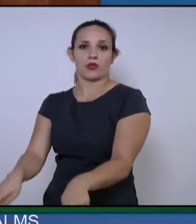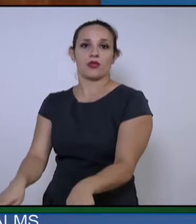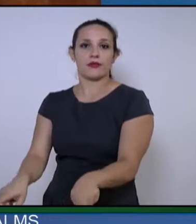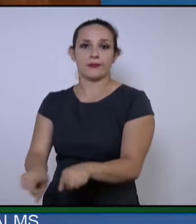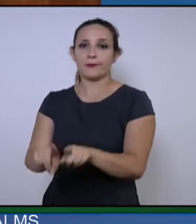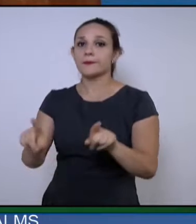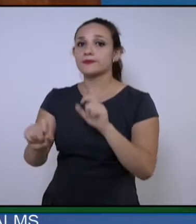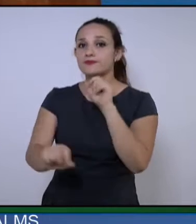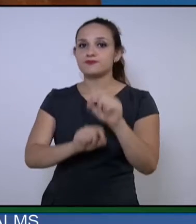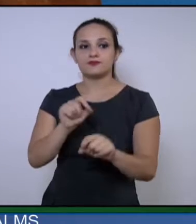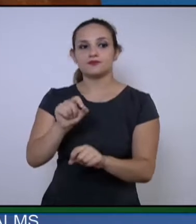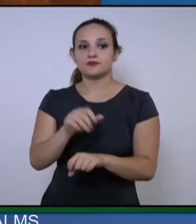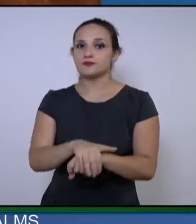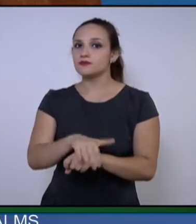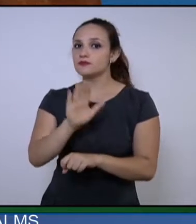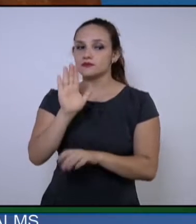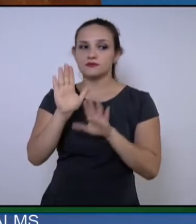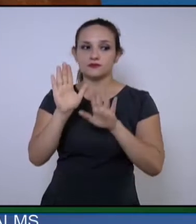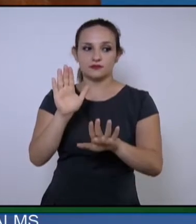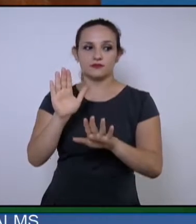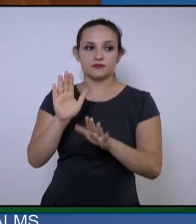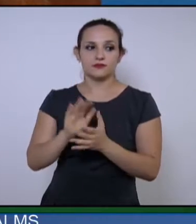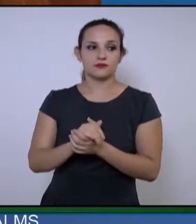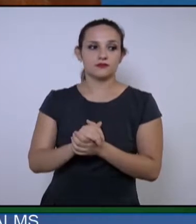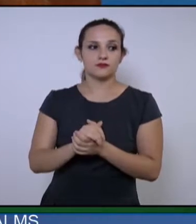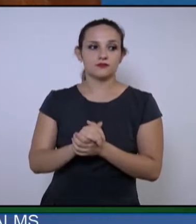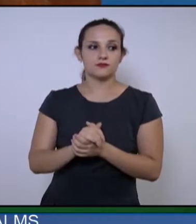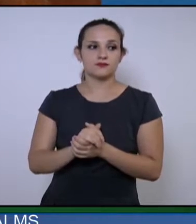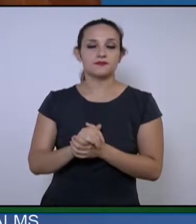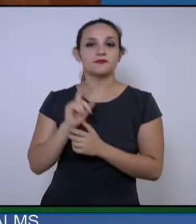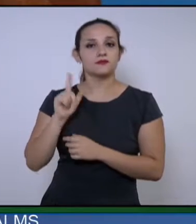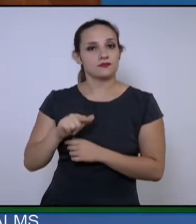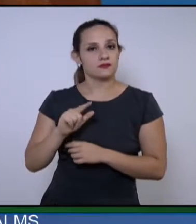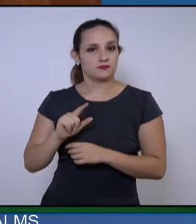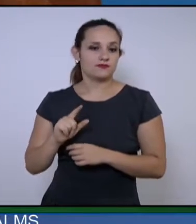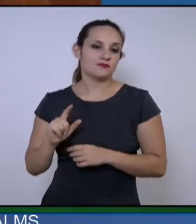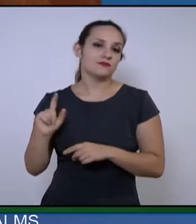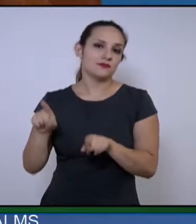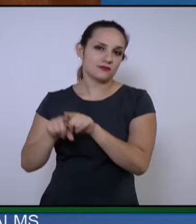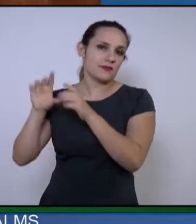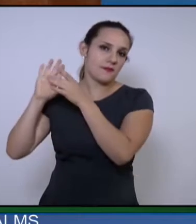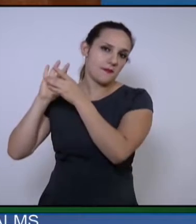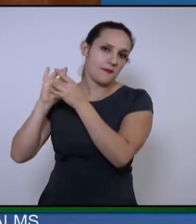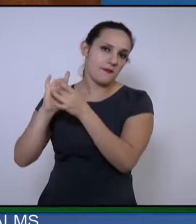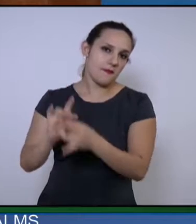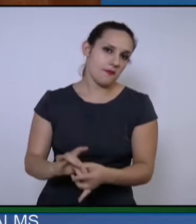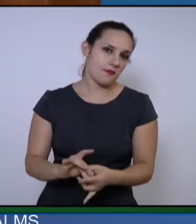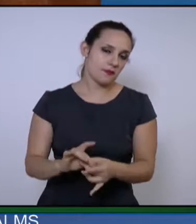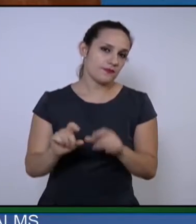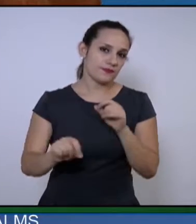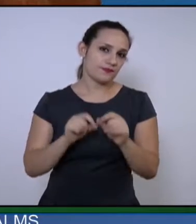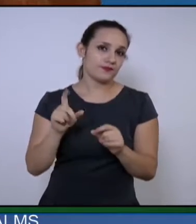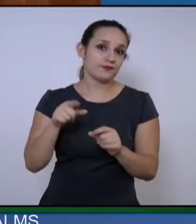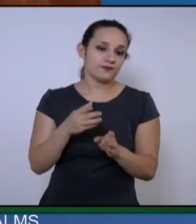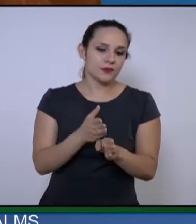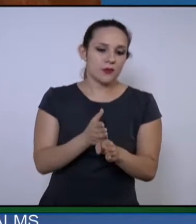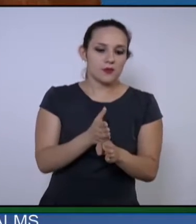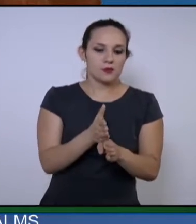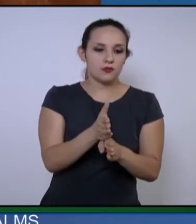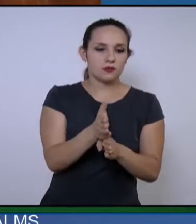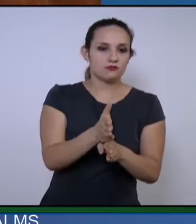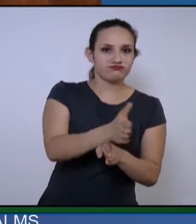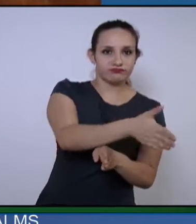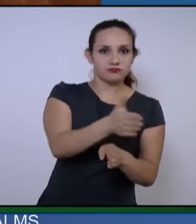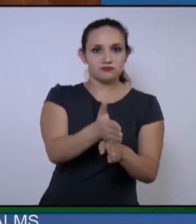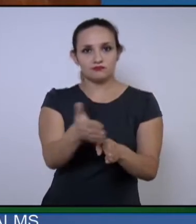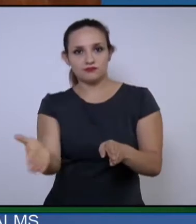mas, notadamente, deputado Cabalmi, ela se relaciona às nossas fronteiras. Eu